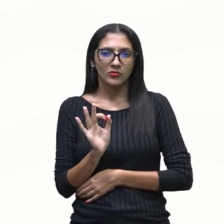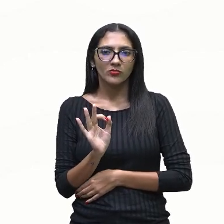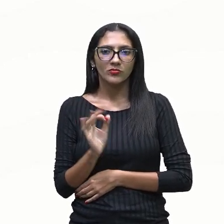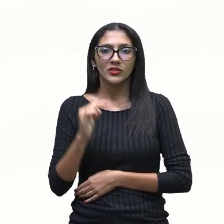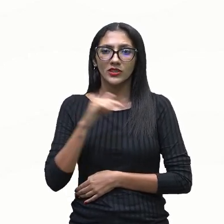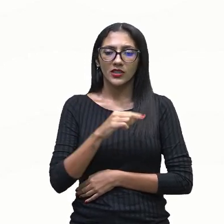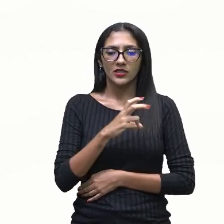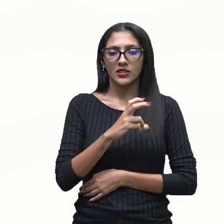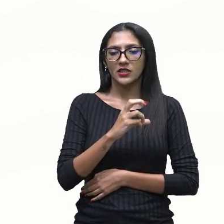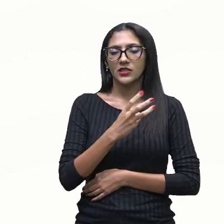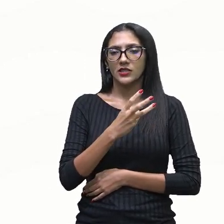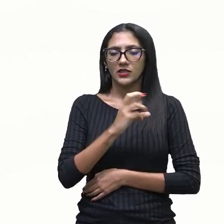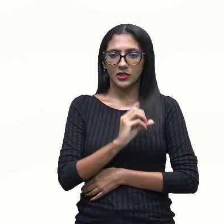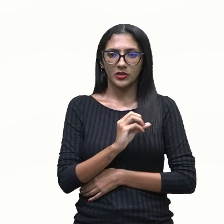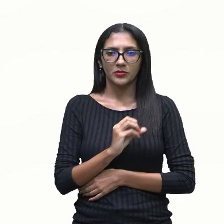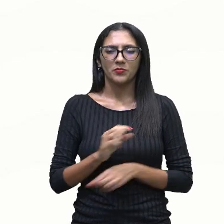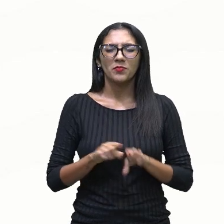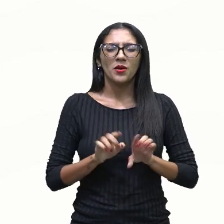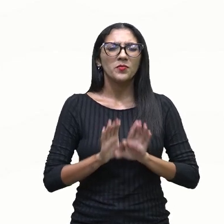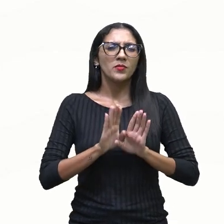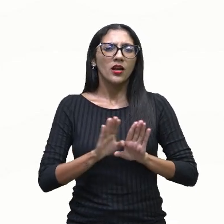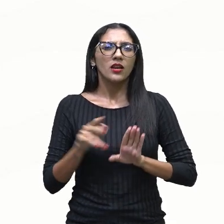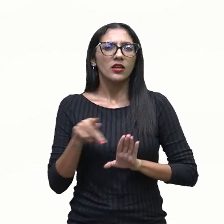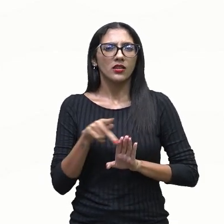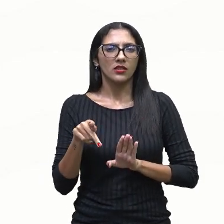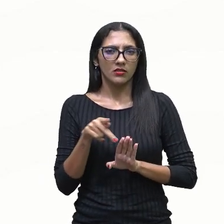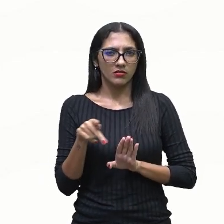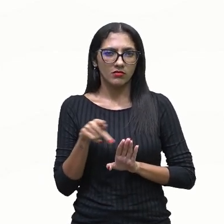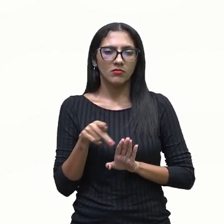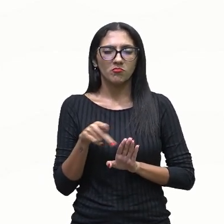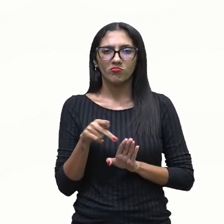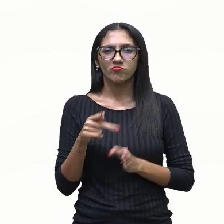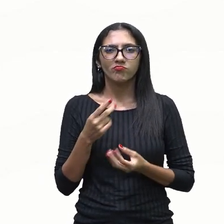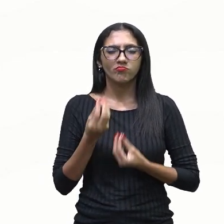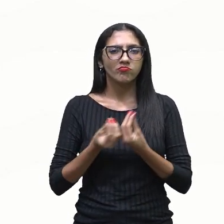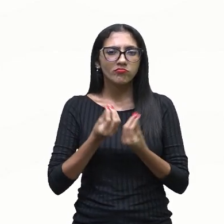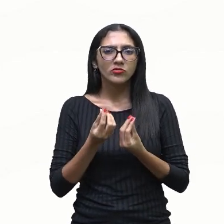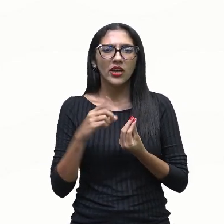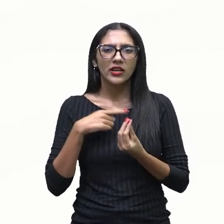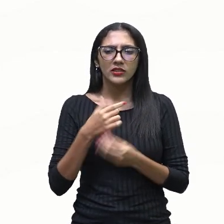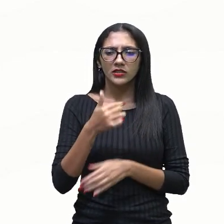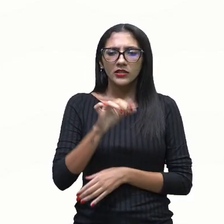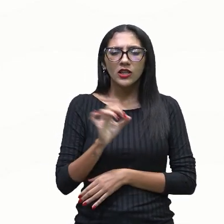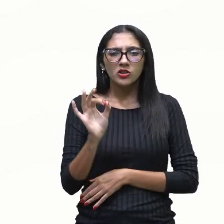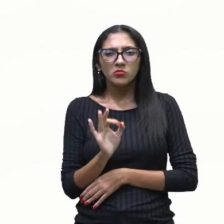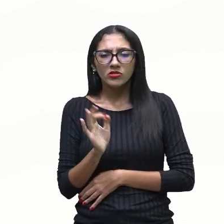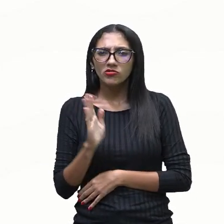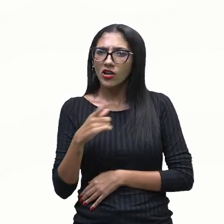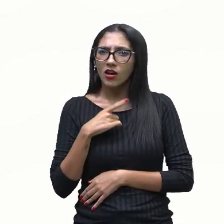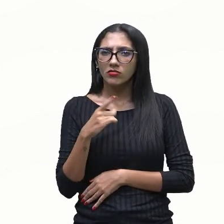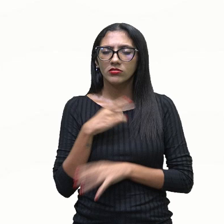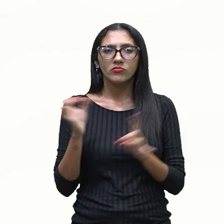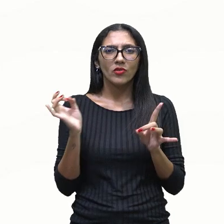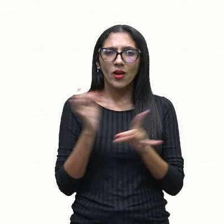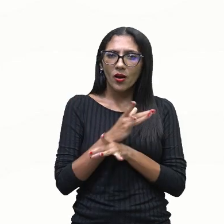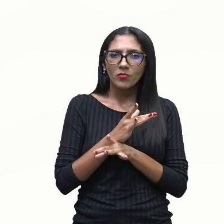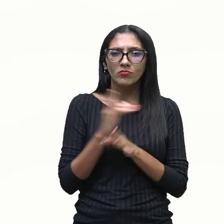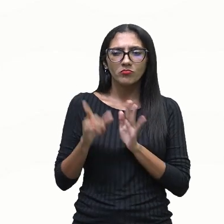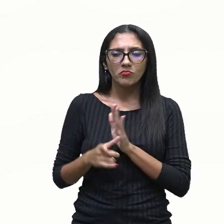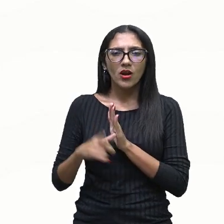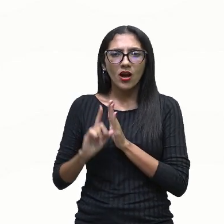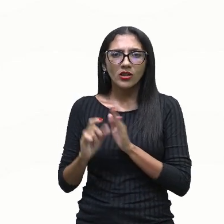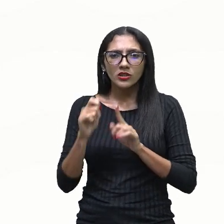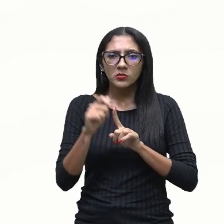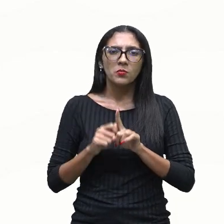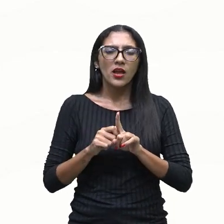530. Aí você pergunta assim, mas professor, os 10% não já foi pago, não já foi descontado, não já